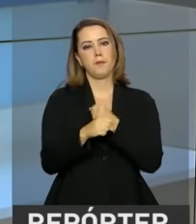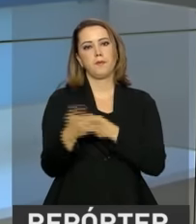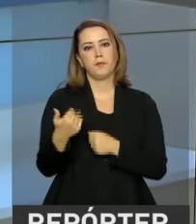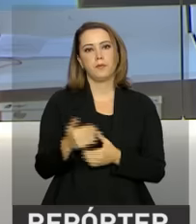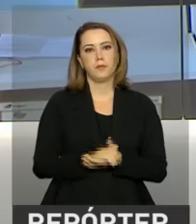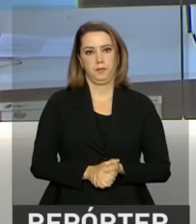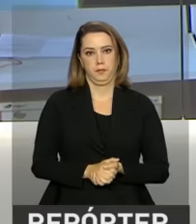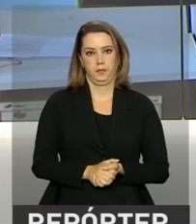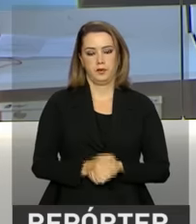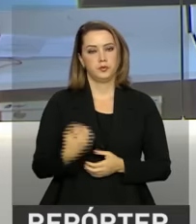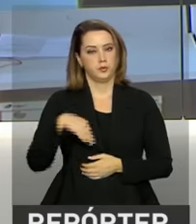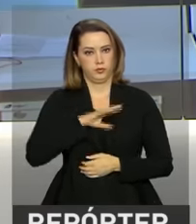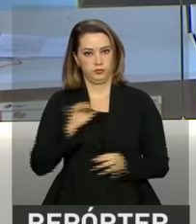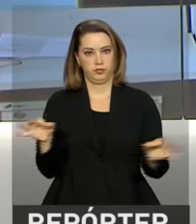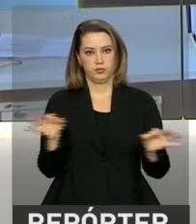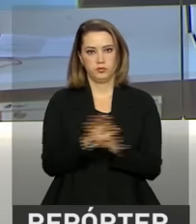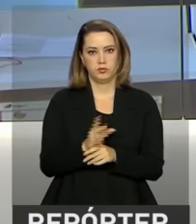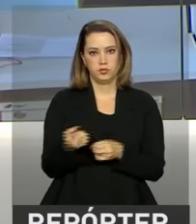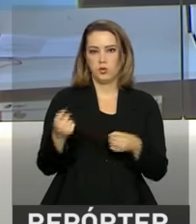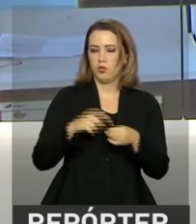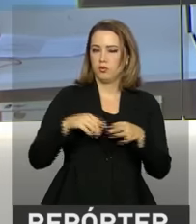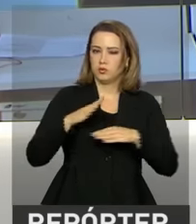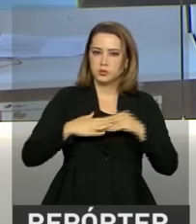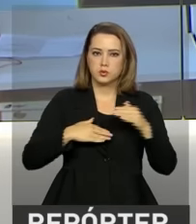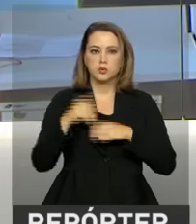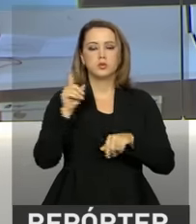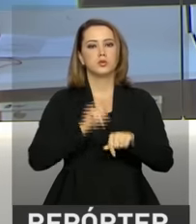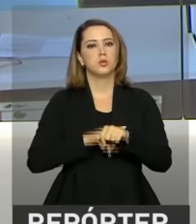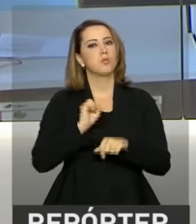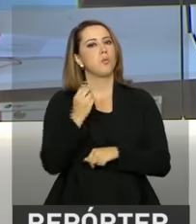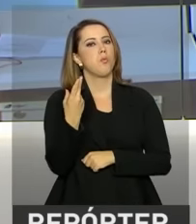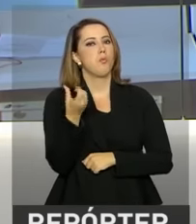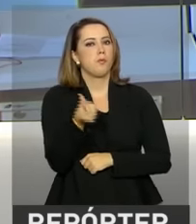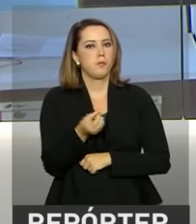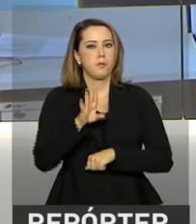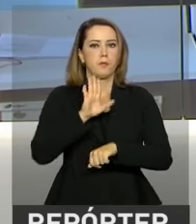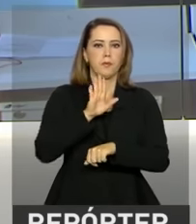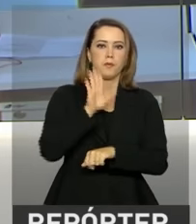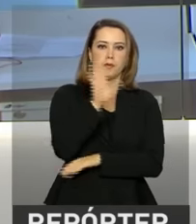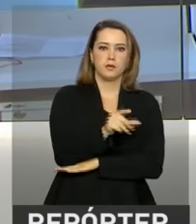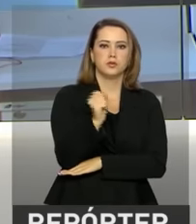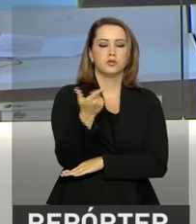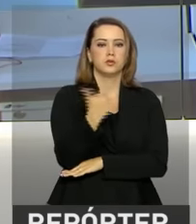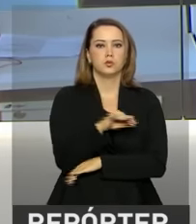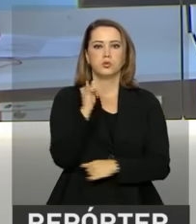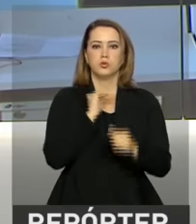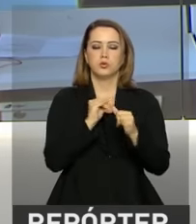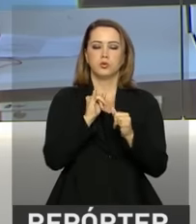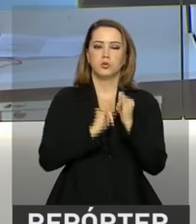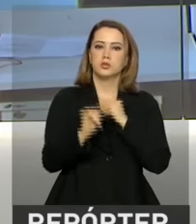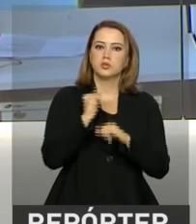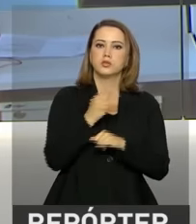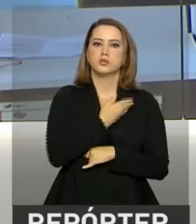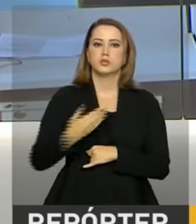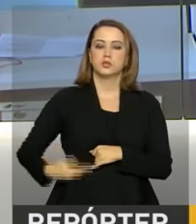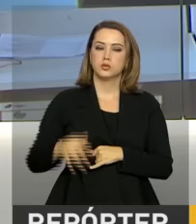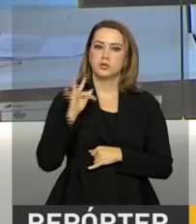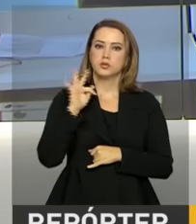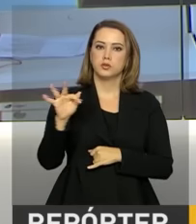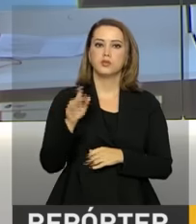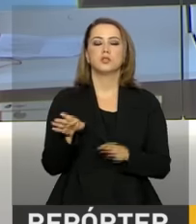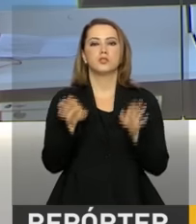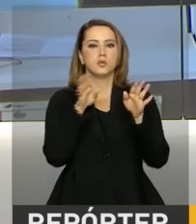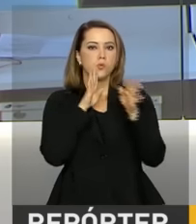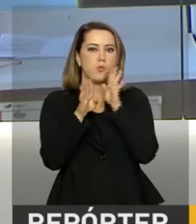passado e nós ficamos por aqui voltamos a qualquer momento ou às 6 da tarde com outras informações do governo federal acompanhe também as